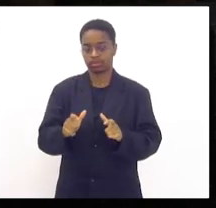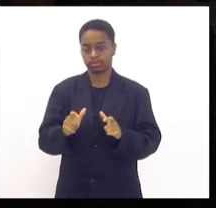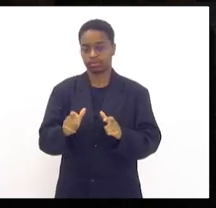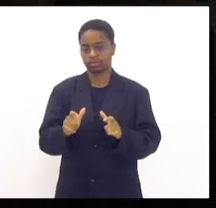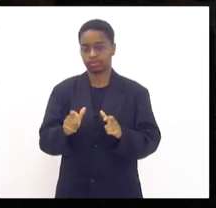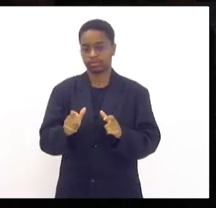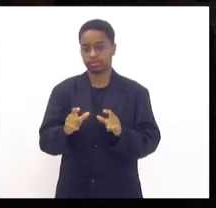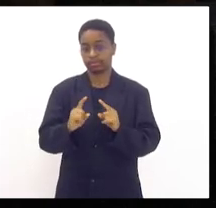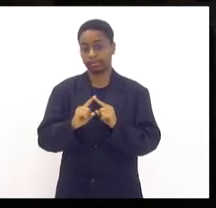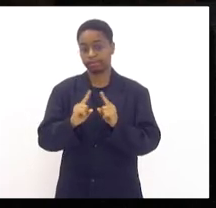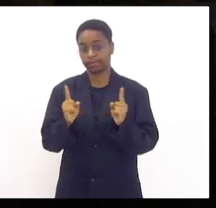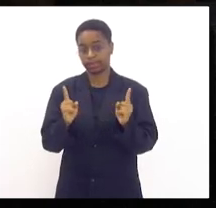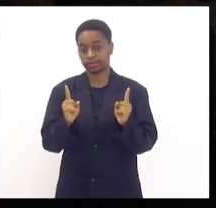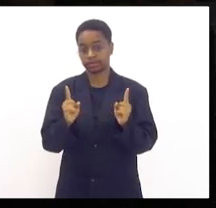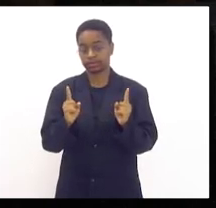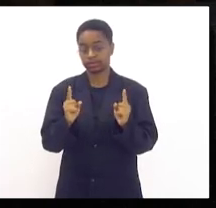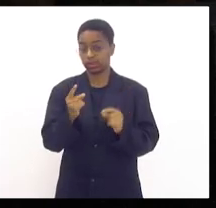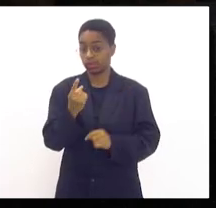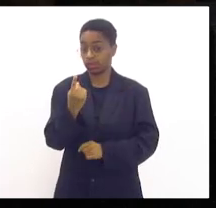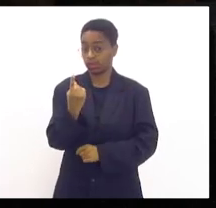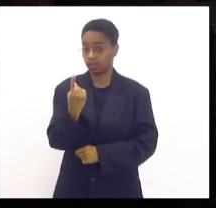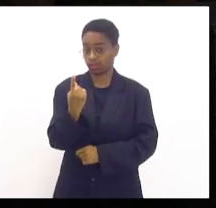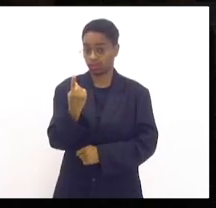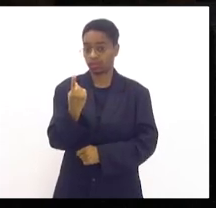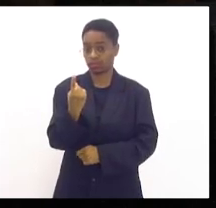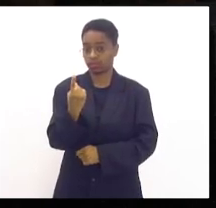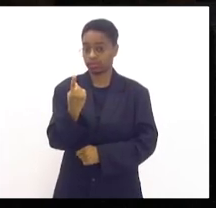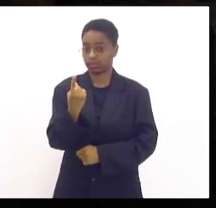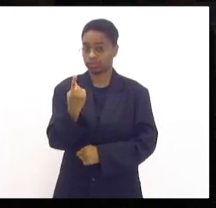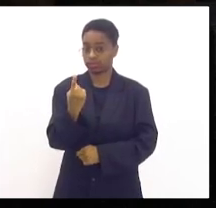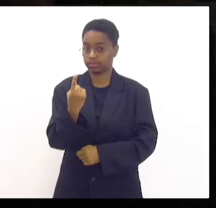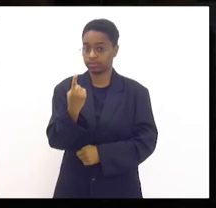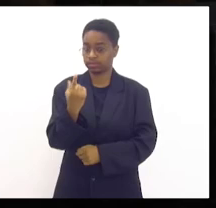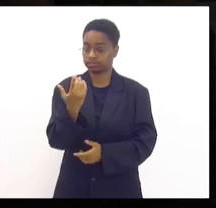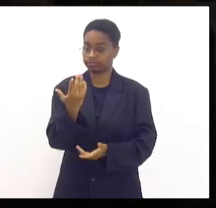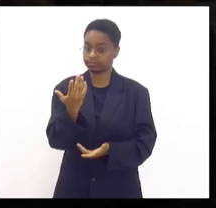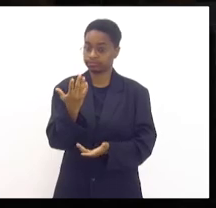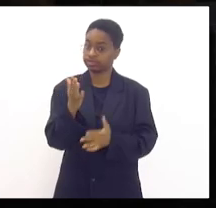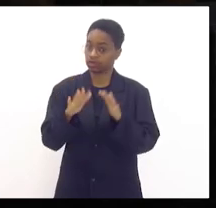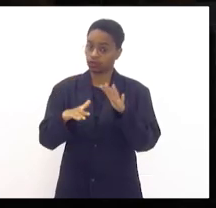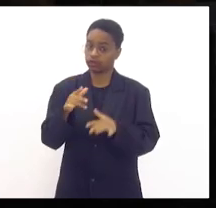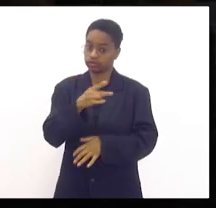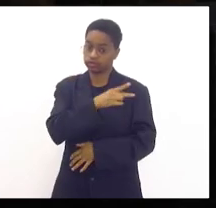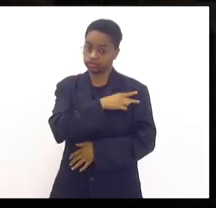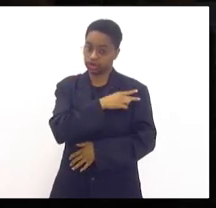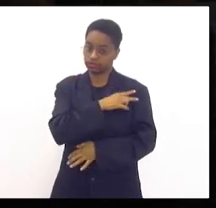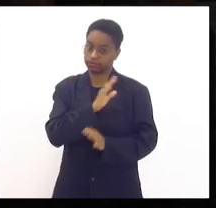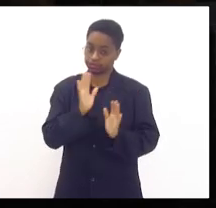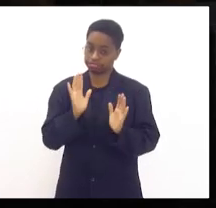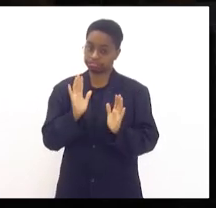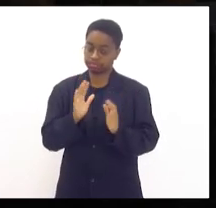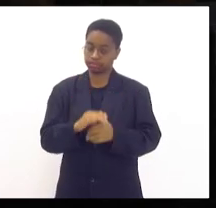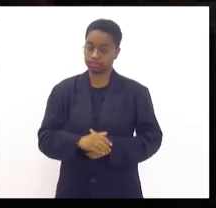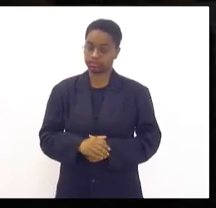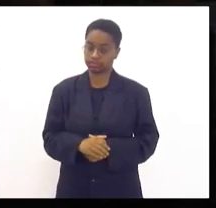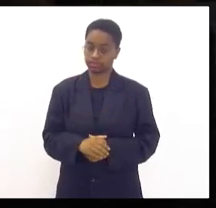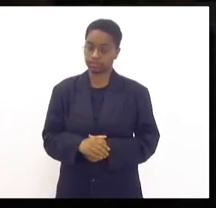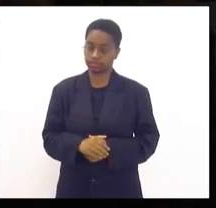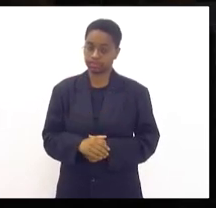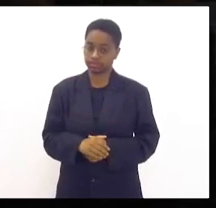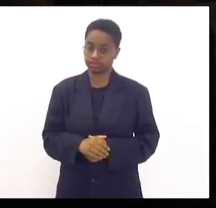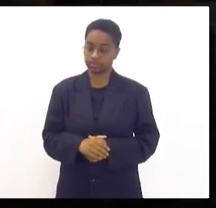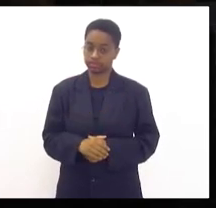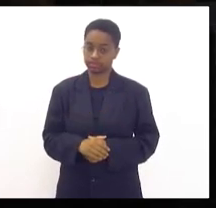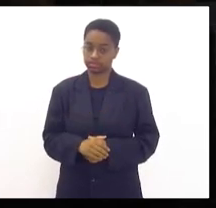Mas um deles, deve ter sido lá o chefe, teve o